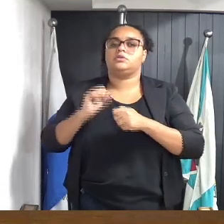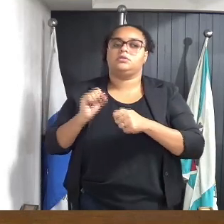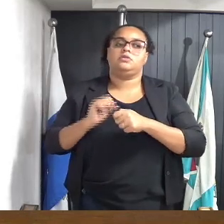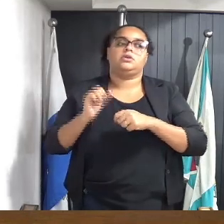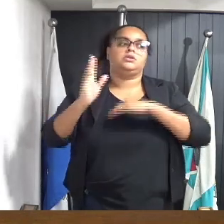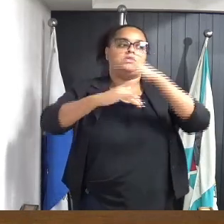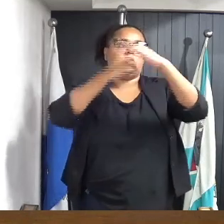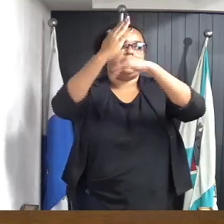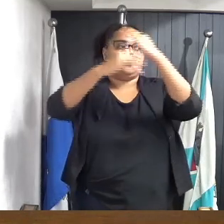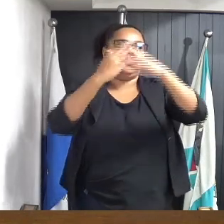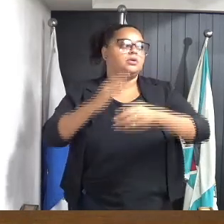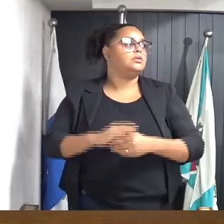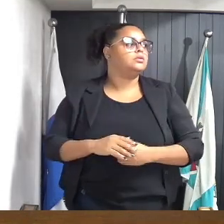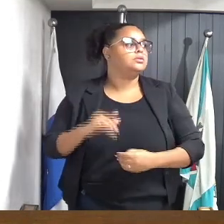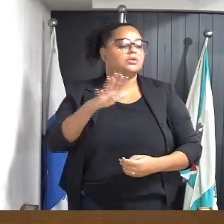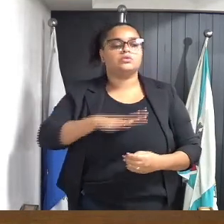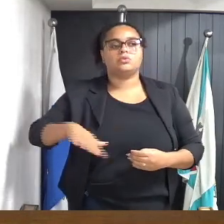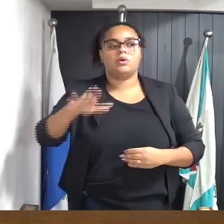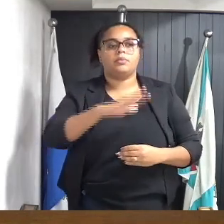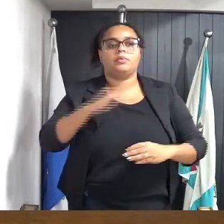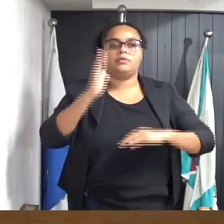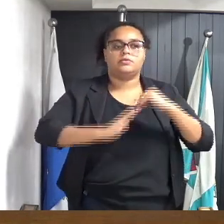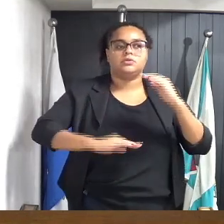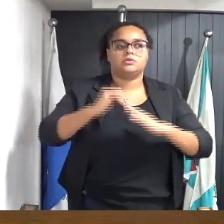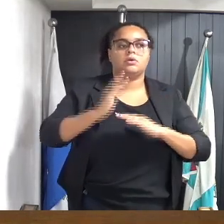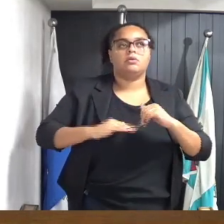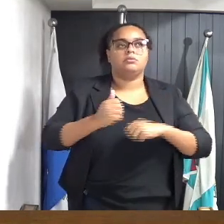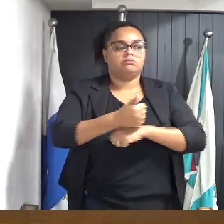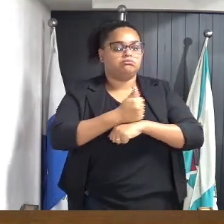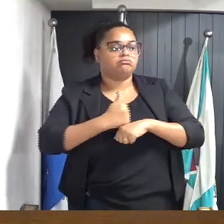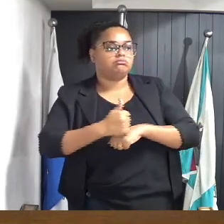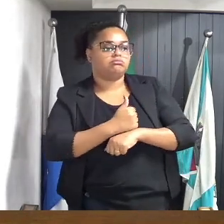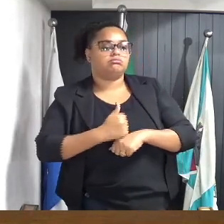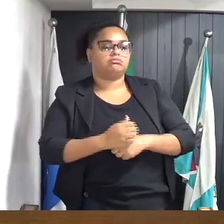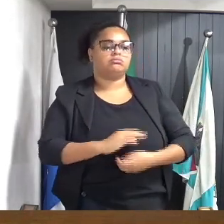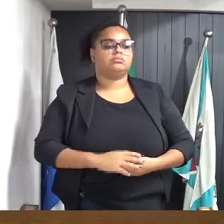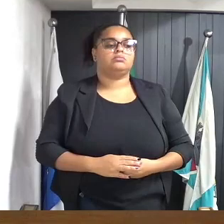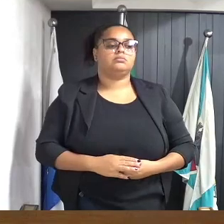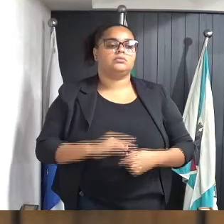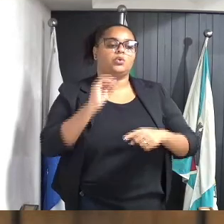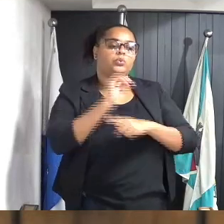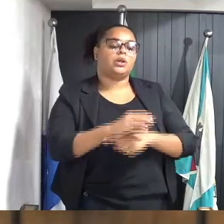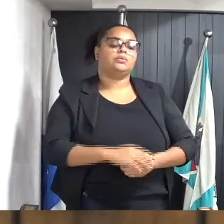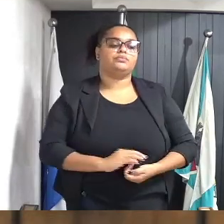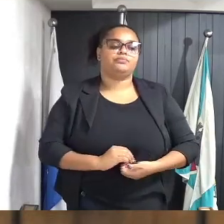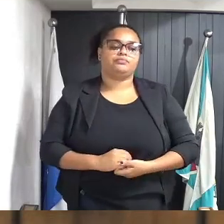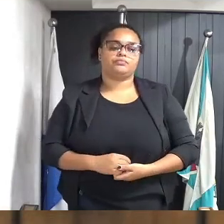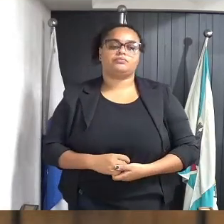vem desenvolvendo ao exercer suas funções com eficiência, seriedade, resiliência e zelo.